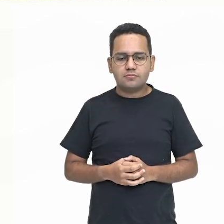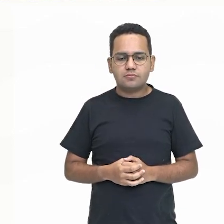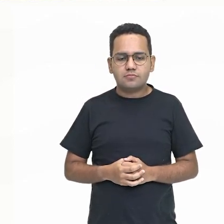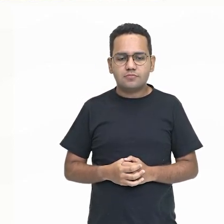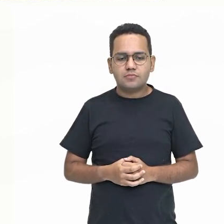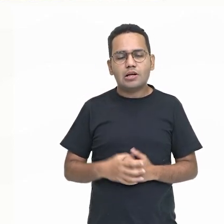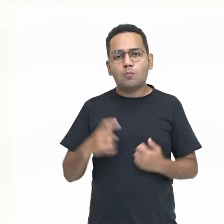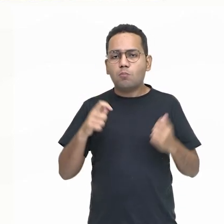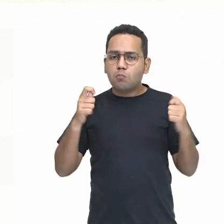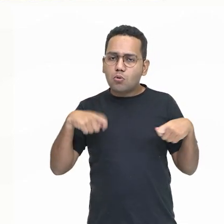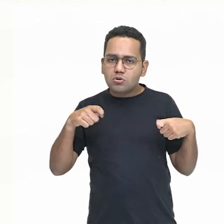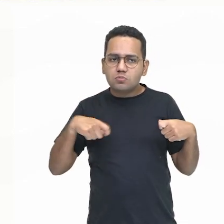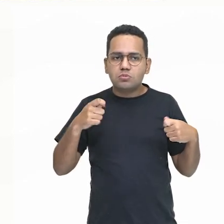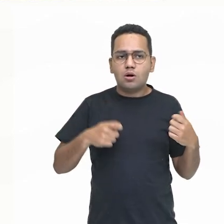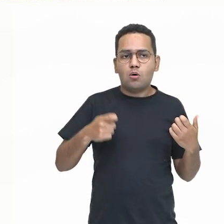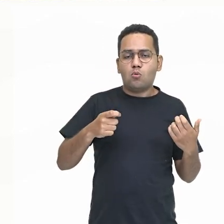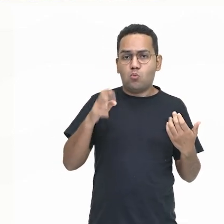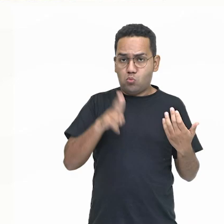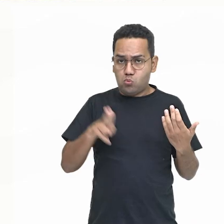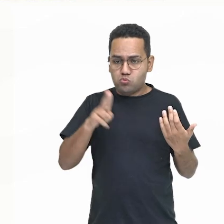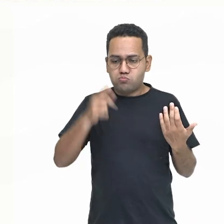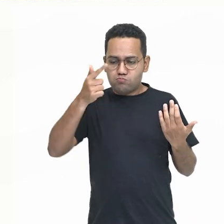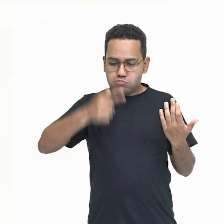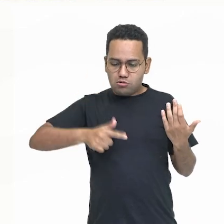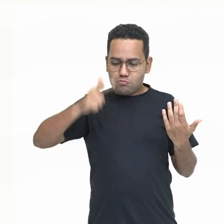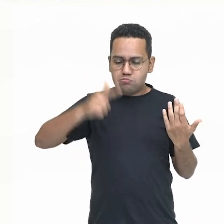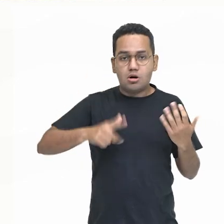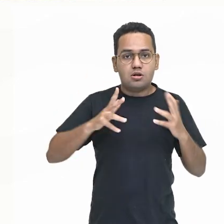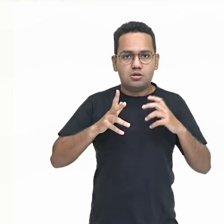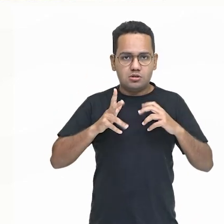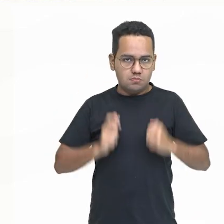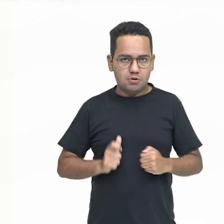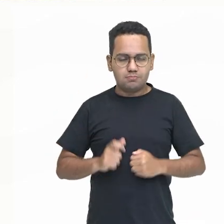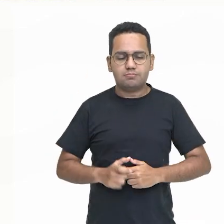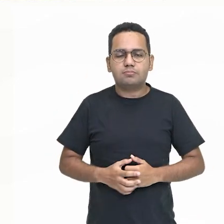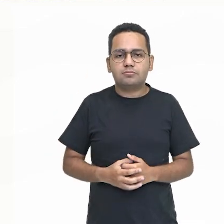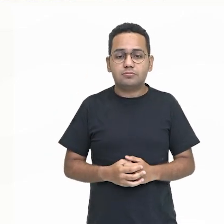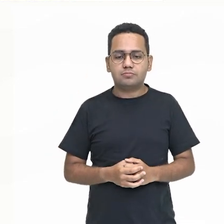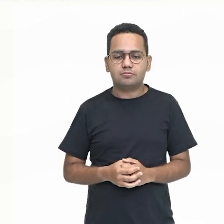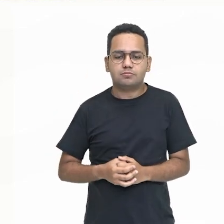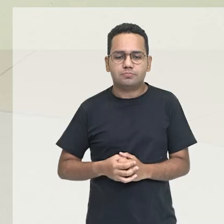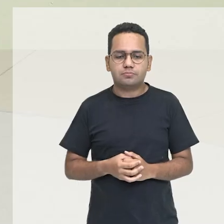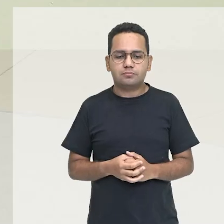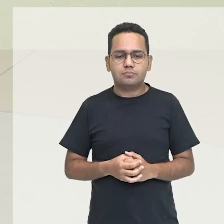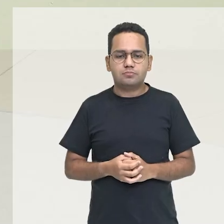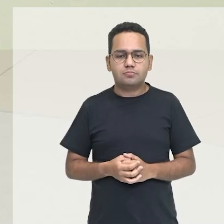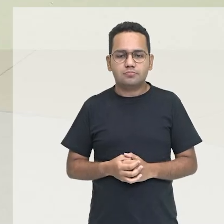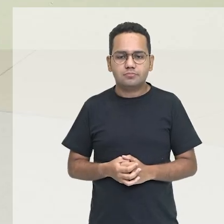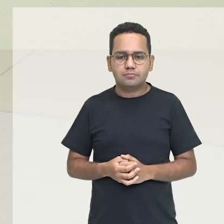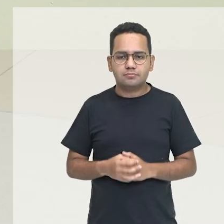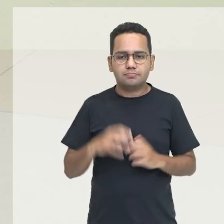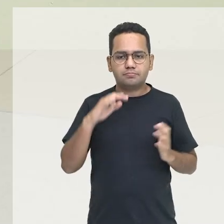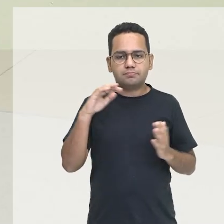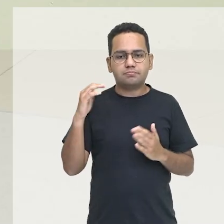alternativa, renovável, limpa e sustentável. Quando se fala de energia